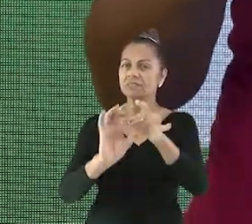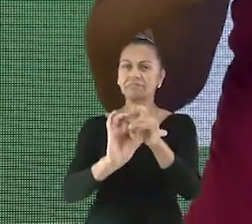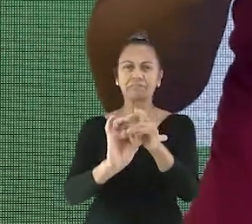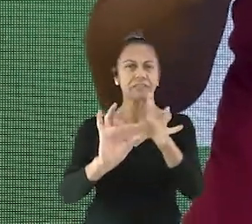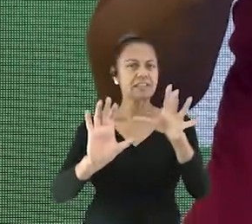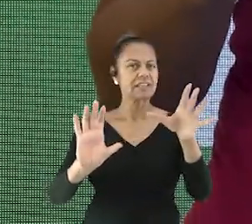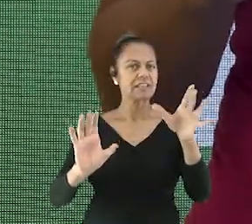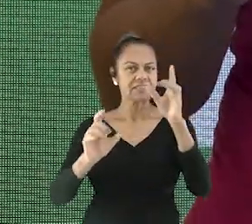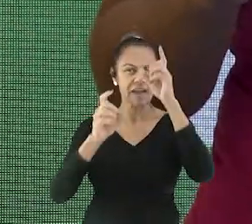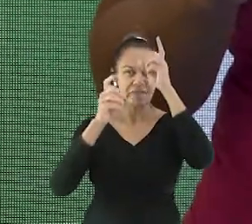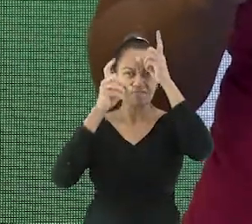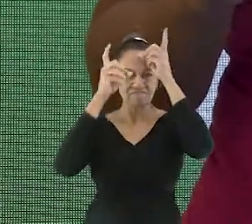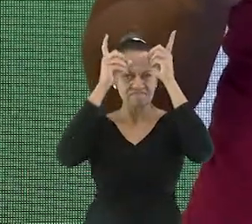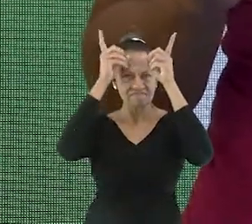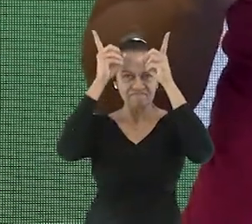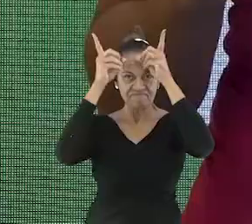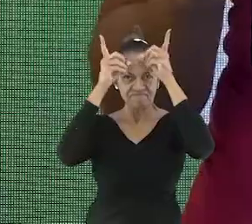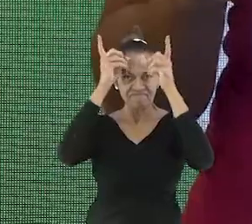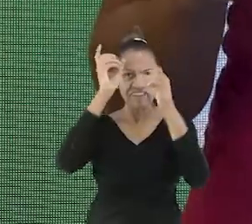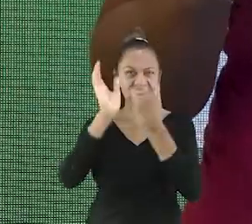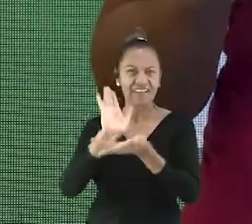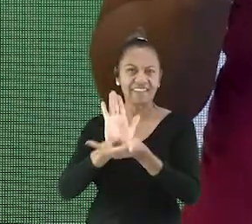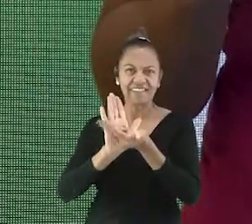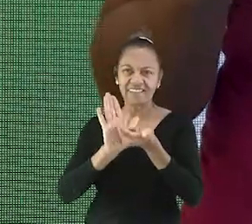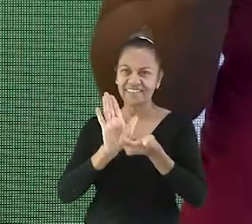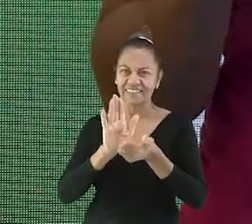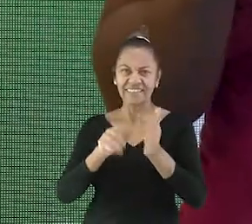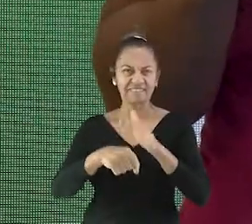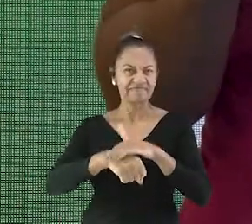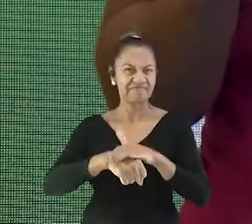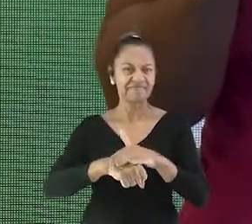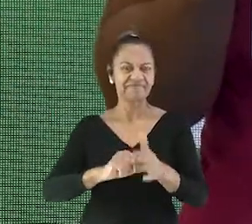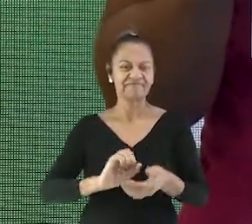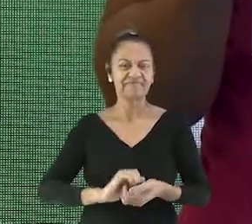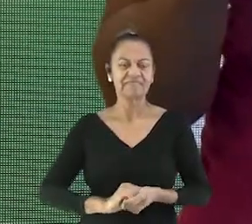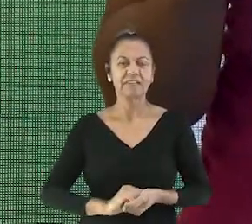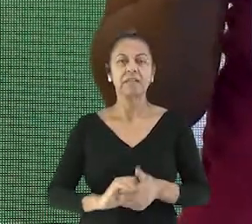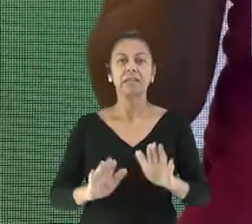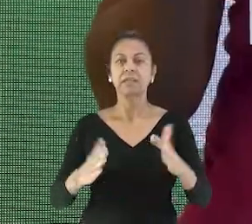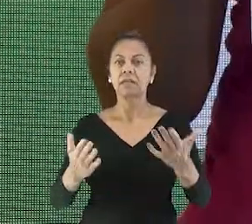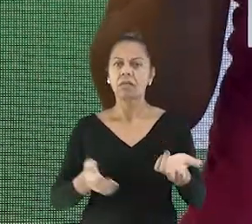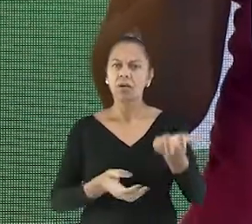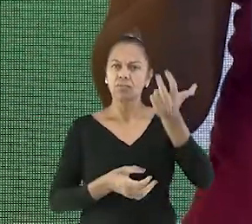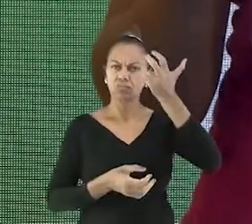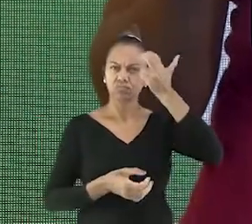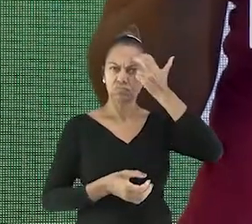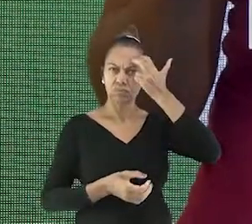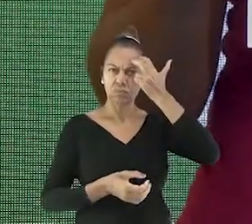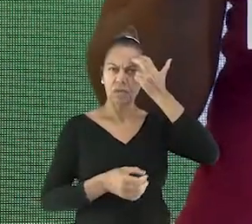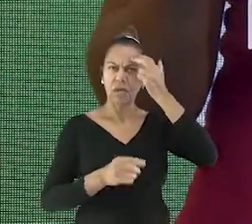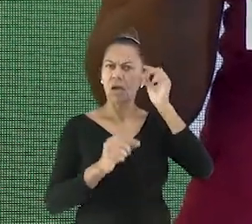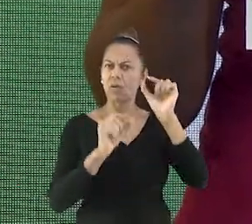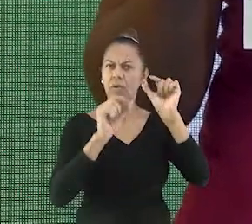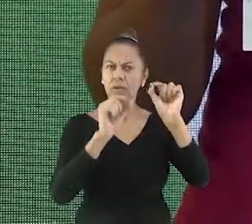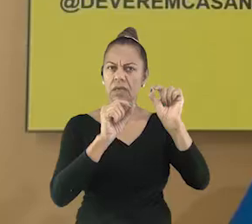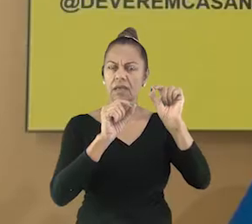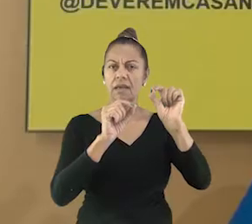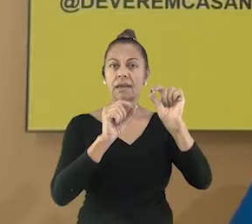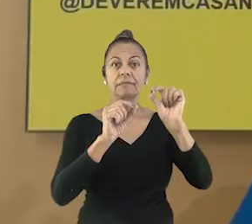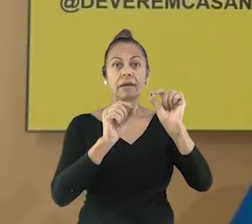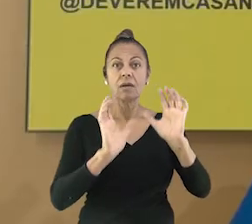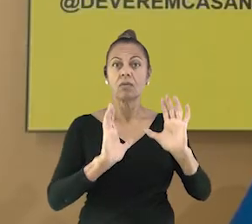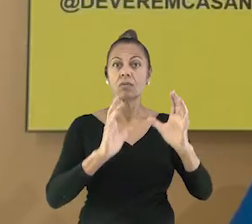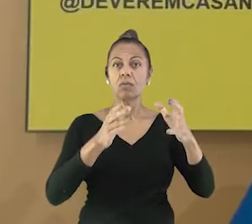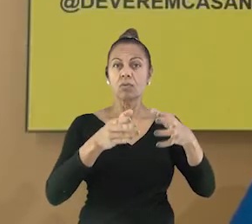Eu falei para vocês usarem um lápis de escrever, mas se eu usasse aqui, ia ficar difícil para vocês conseguirem enxergar. Por isso eu usei uma canetinha. Fiquem